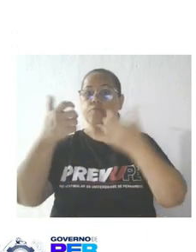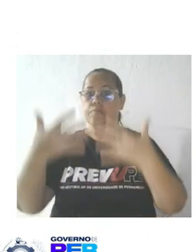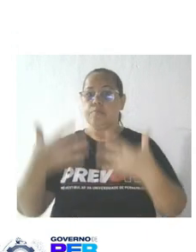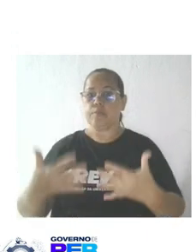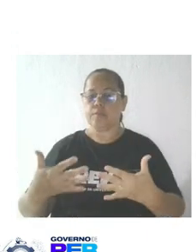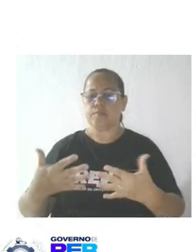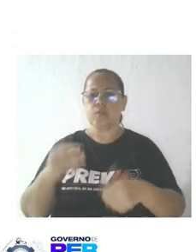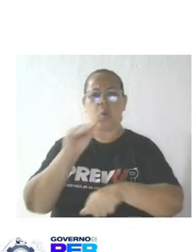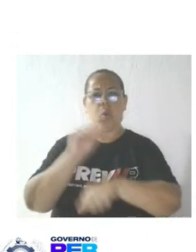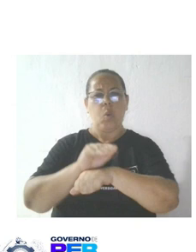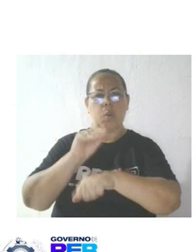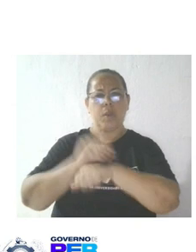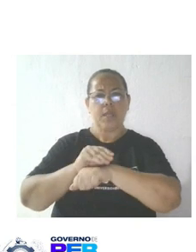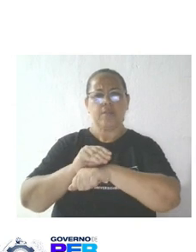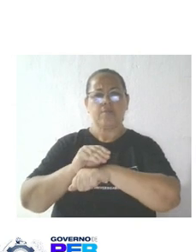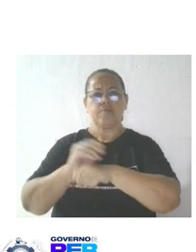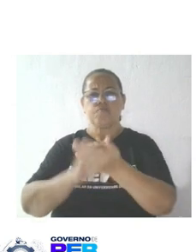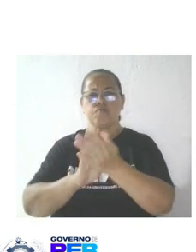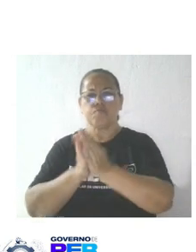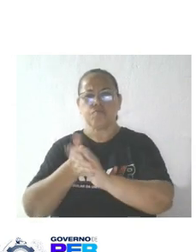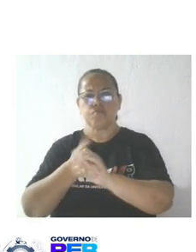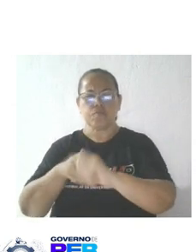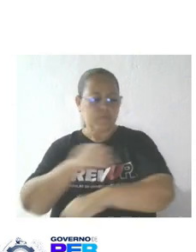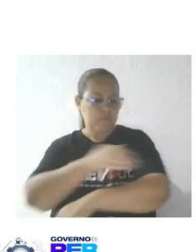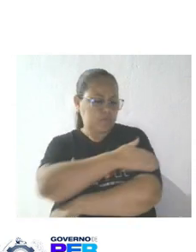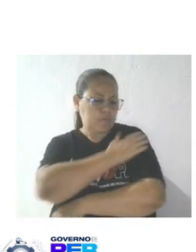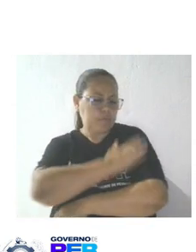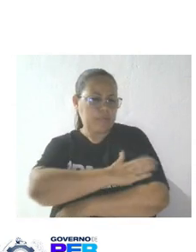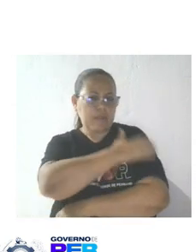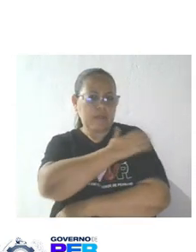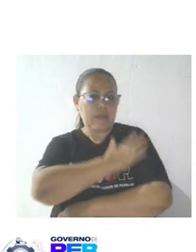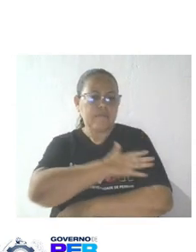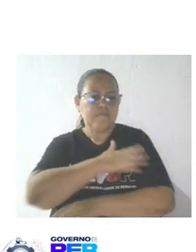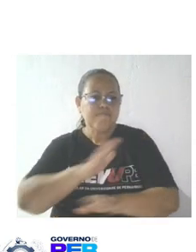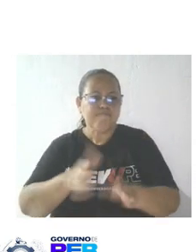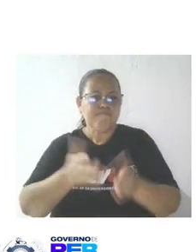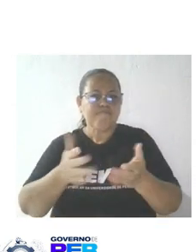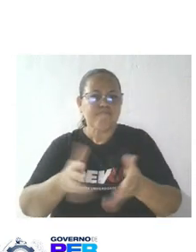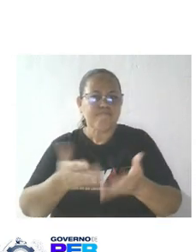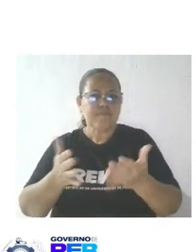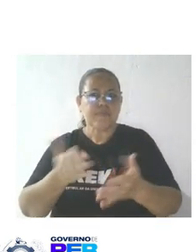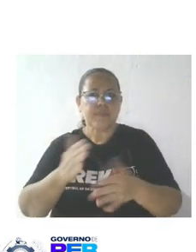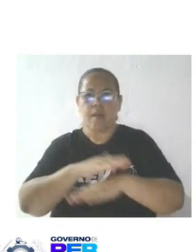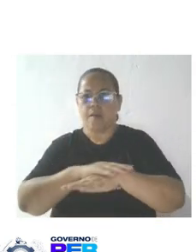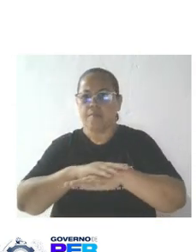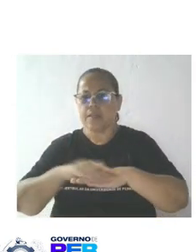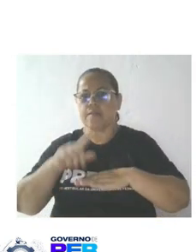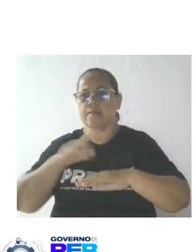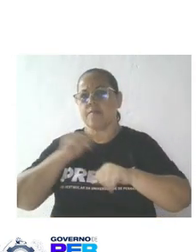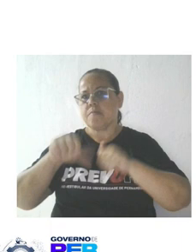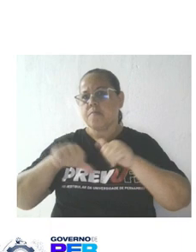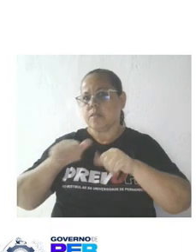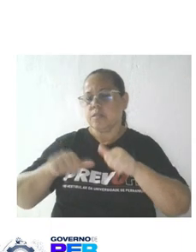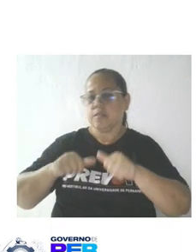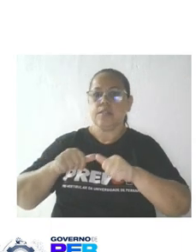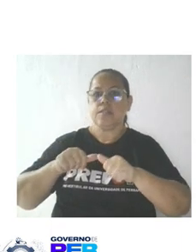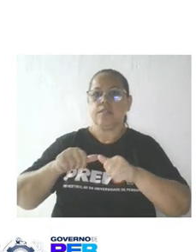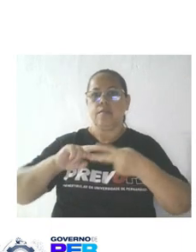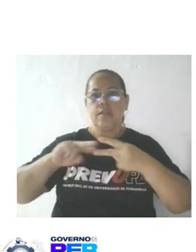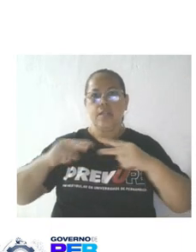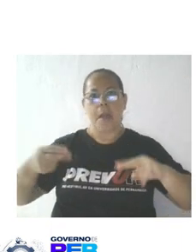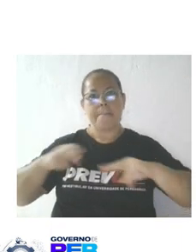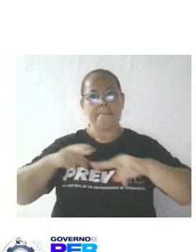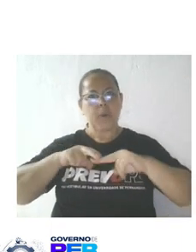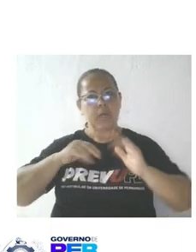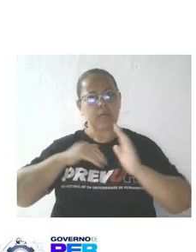cuidados com cremes cicratizantes estimulam as células da pele que sofreram alterações em seus DNAs por causa da tinta a